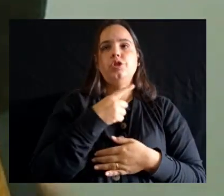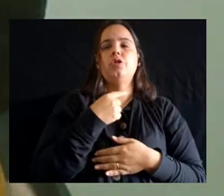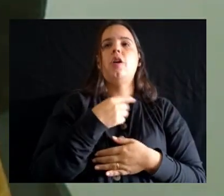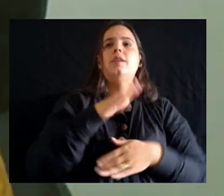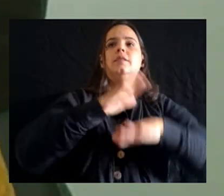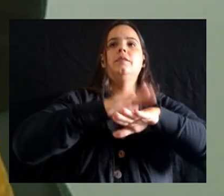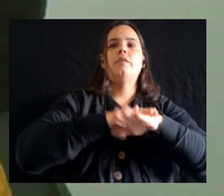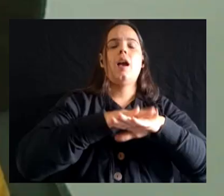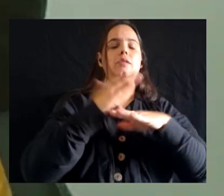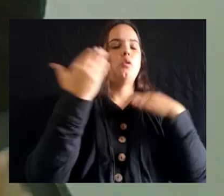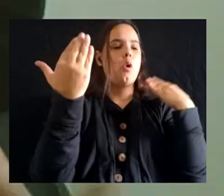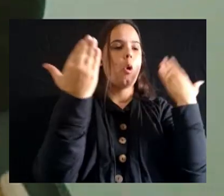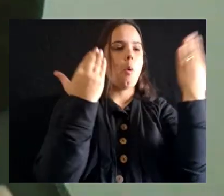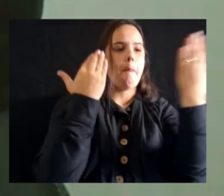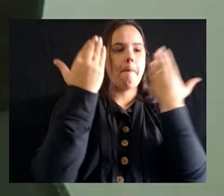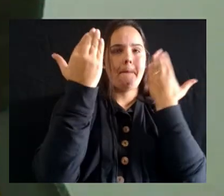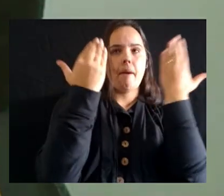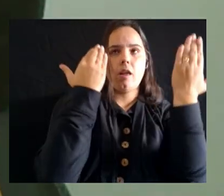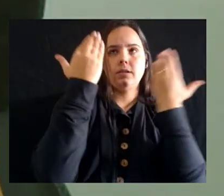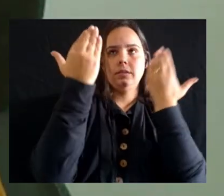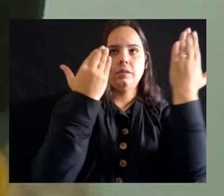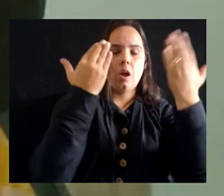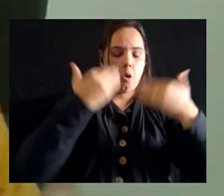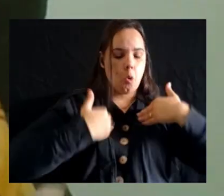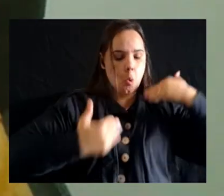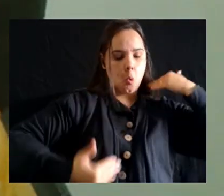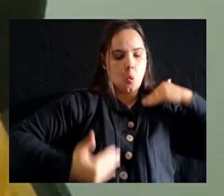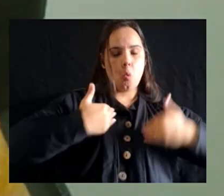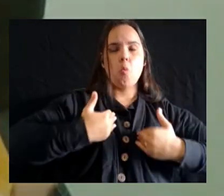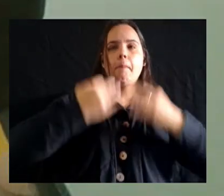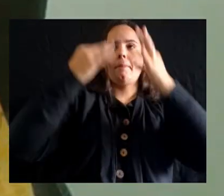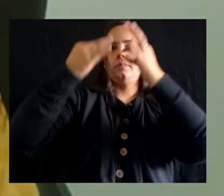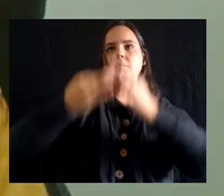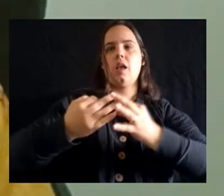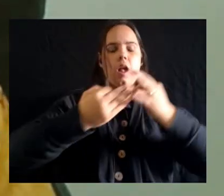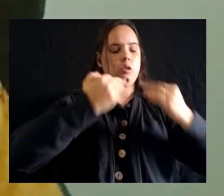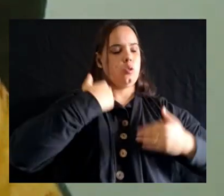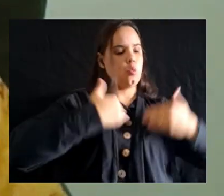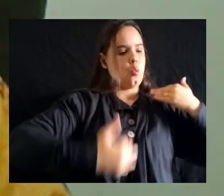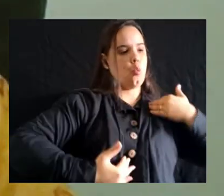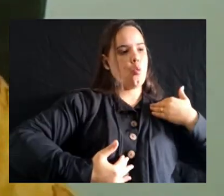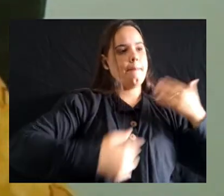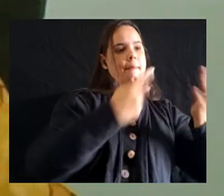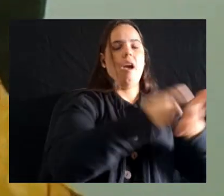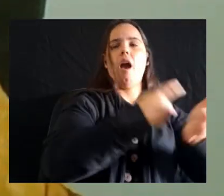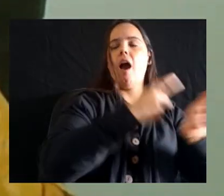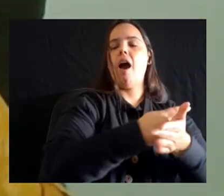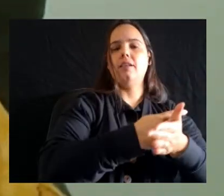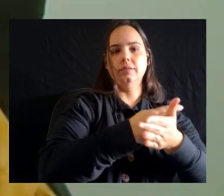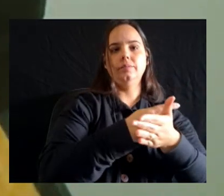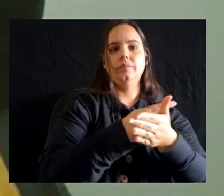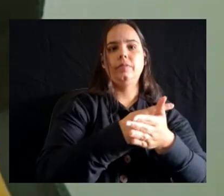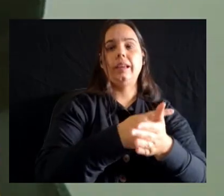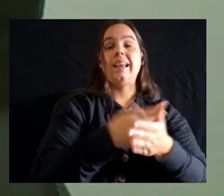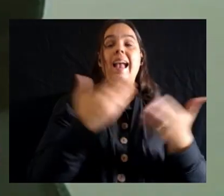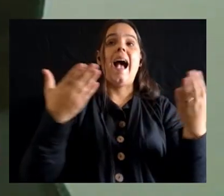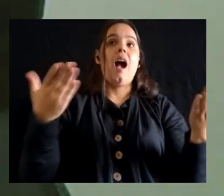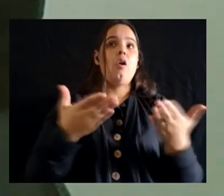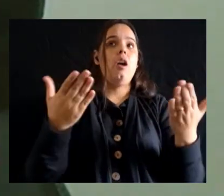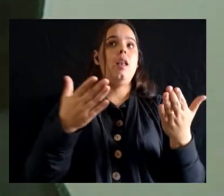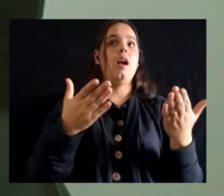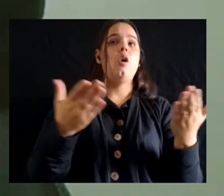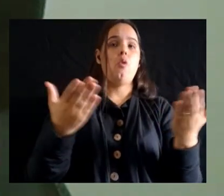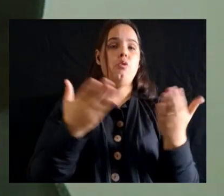de corpo muito presente. Ainda mais hoje, com as redes sociais.